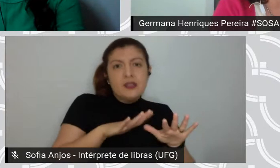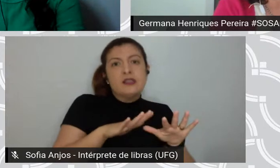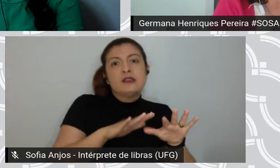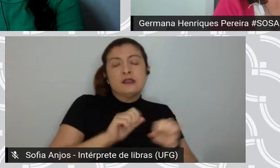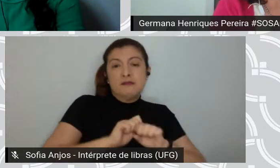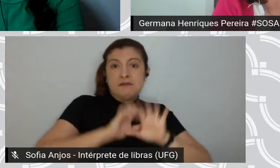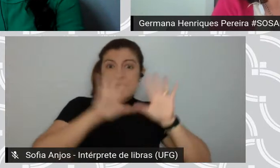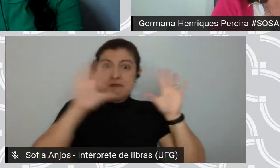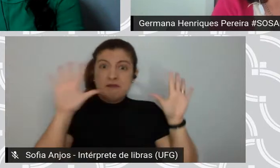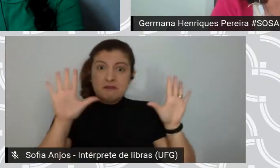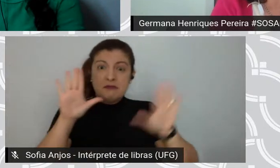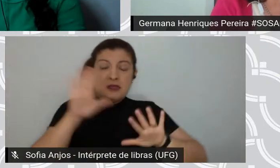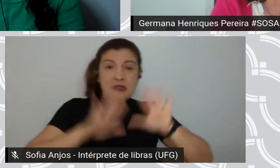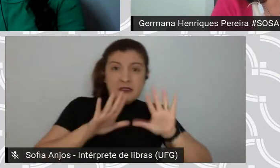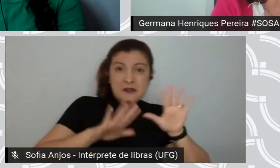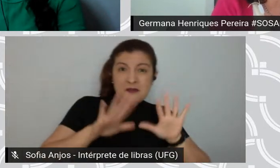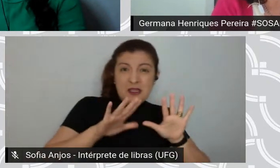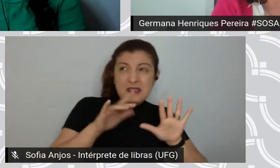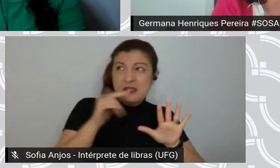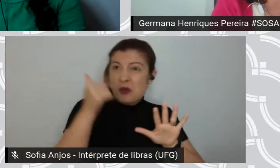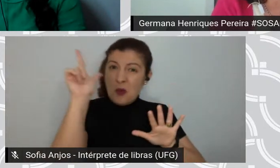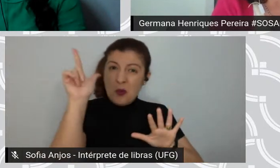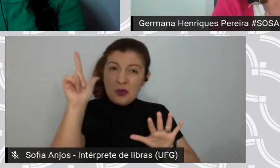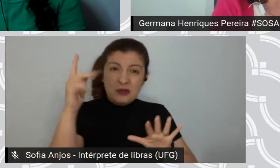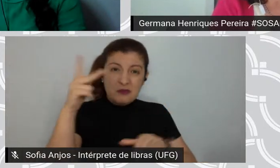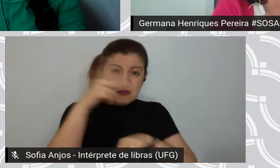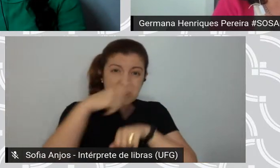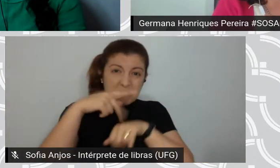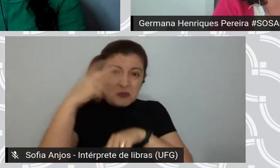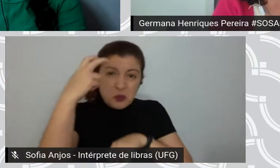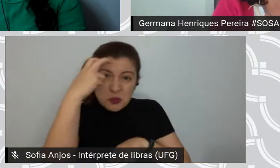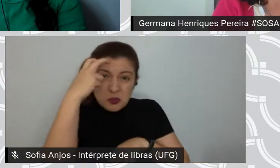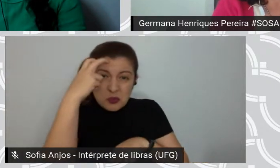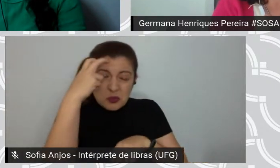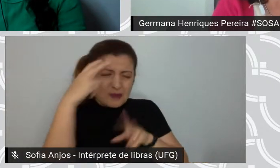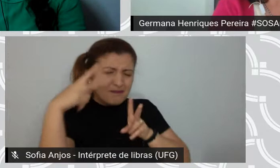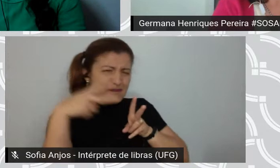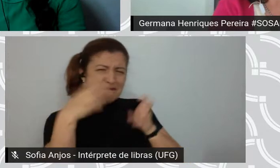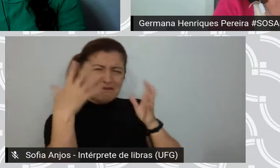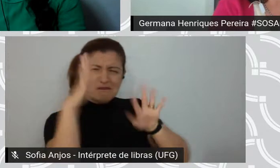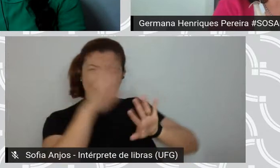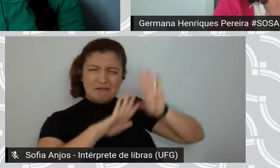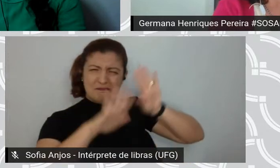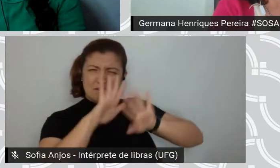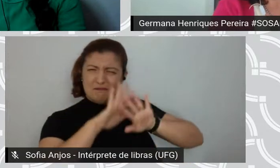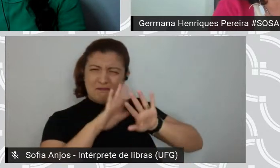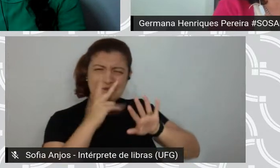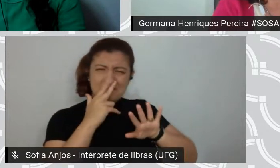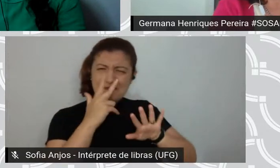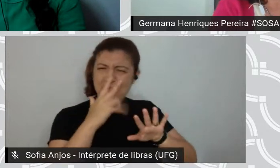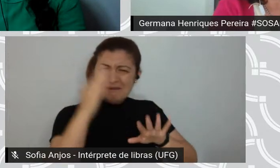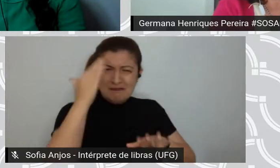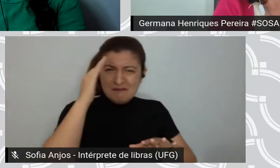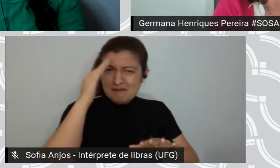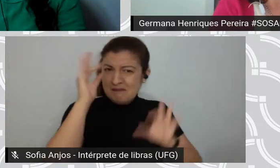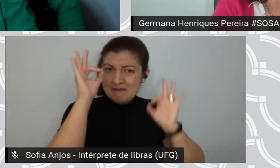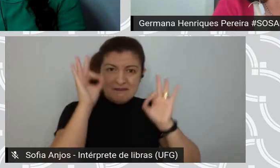línguas culturas, são opções não negligenciáveis para o historiador da tradução.